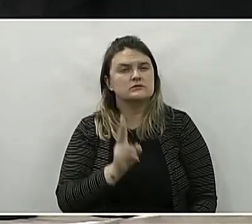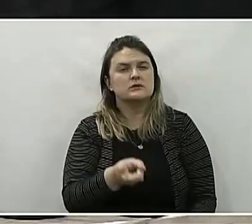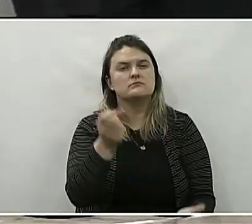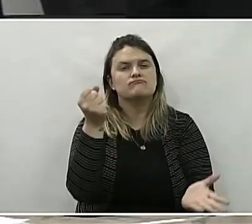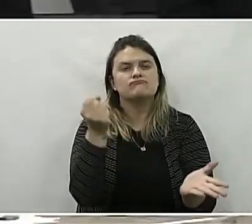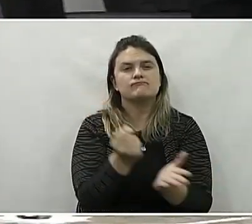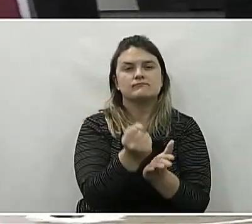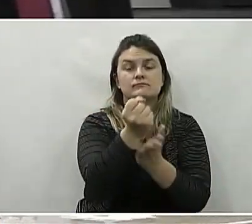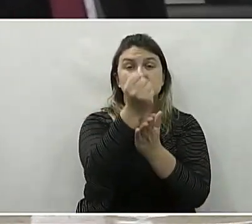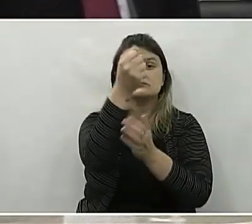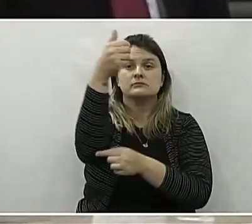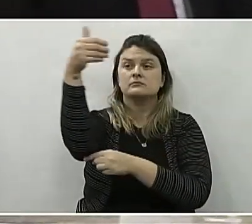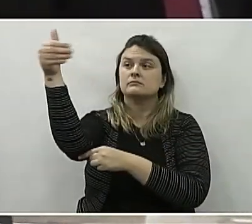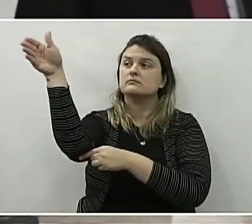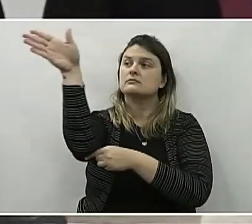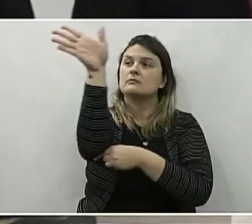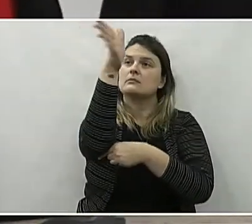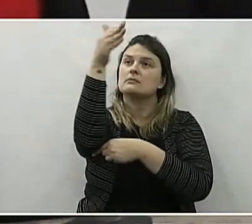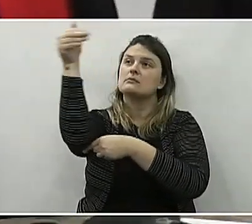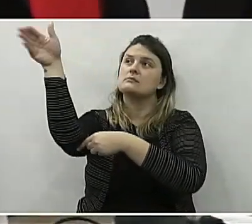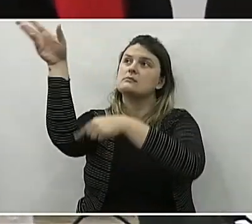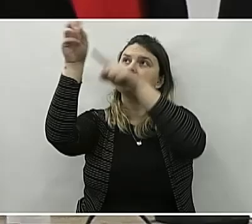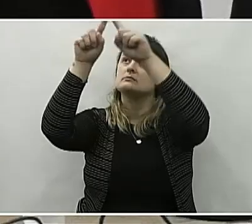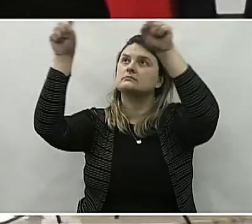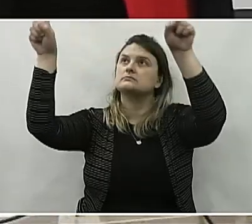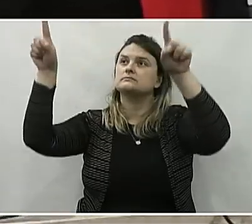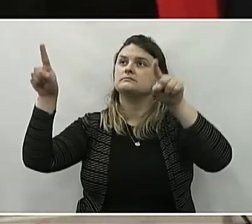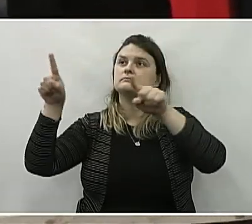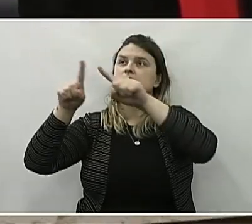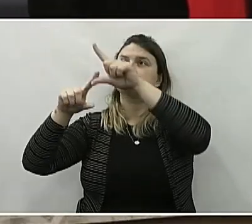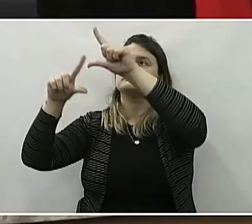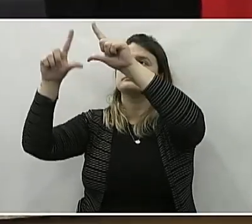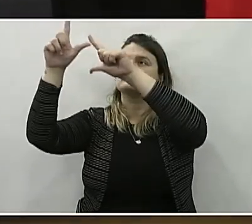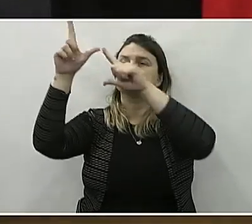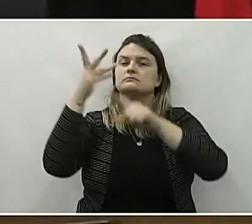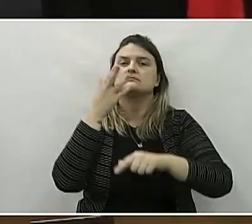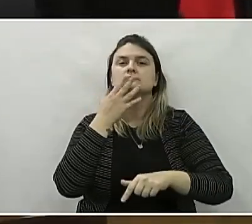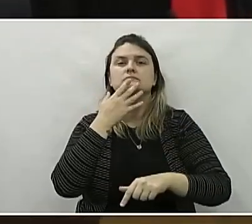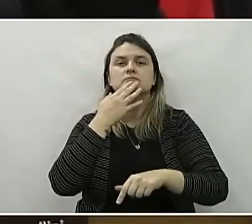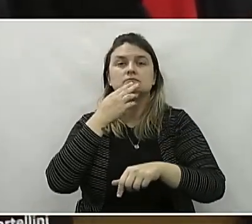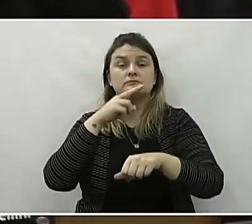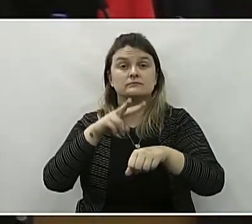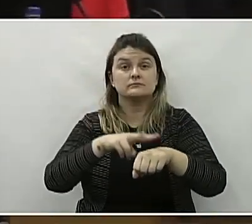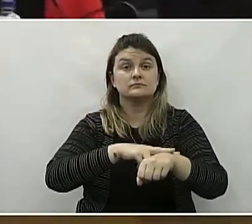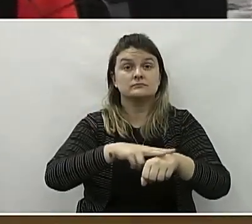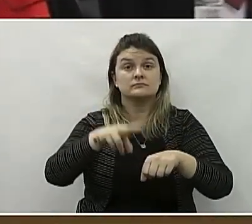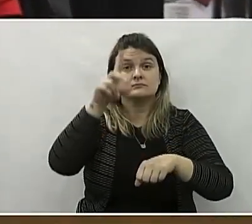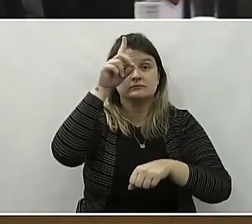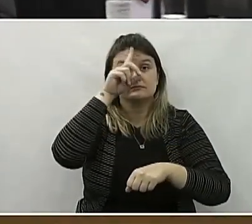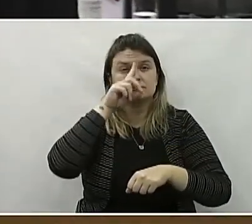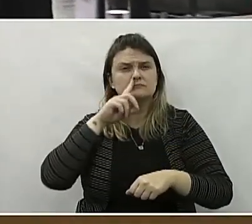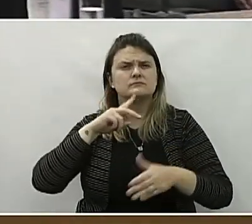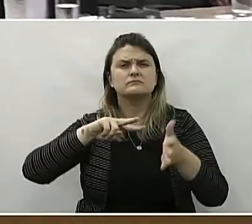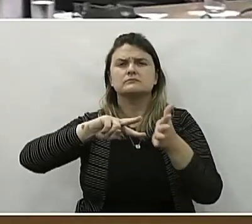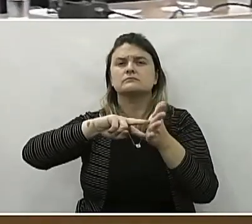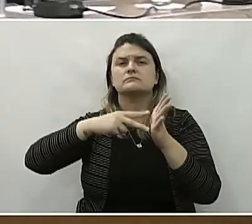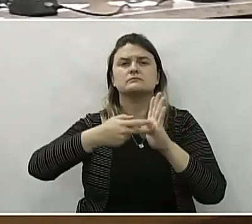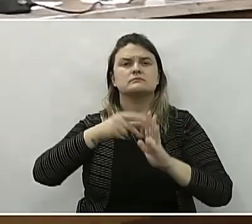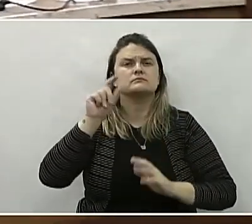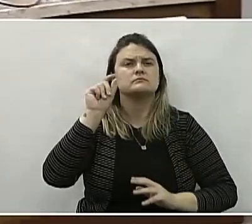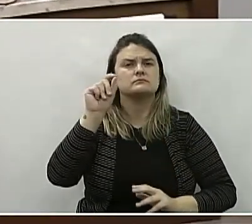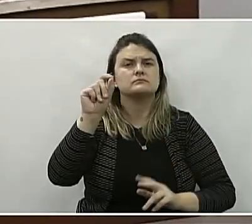símbolo. Olá, barulho, ostentas, estrelado. Bendigo, verde e ouro desta